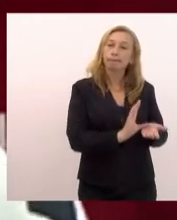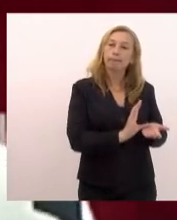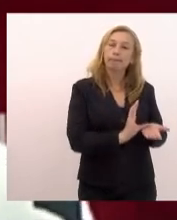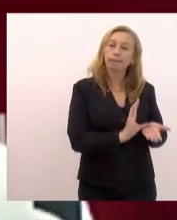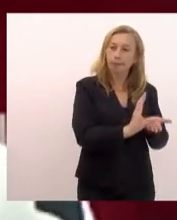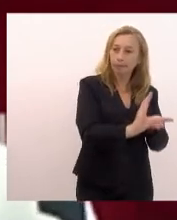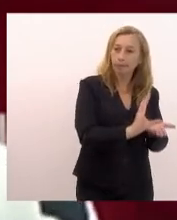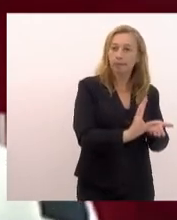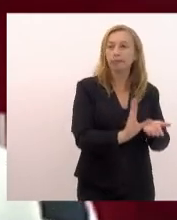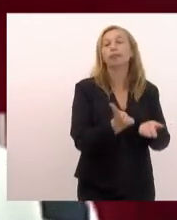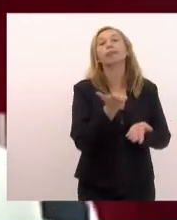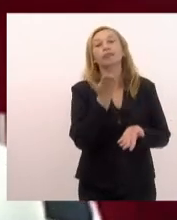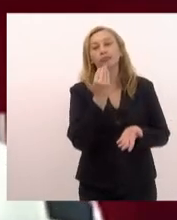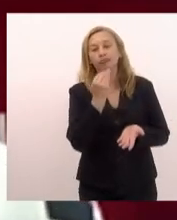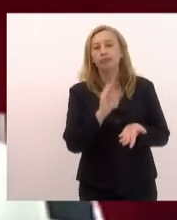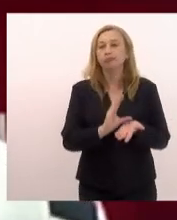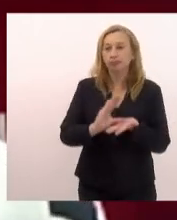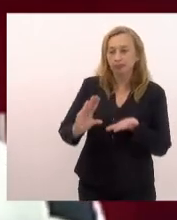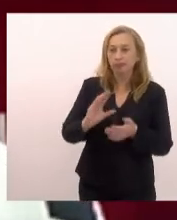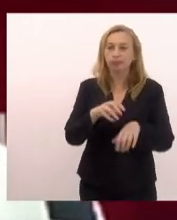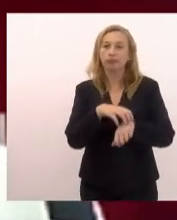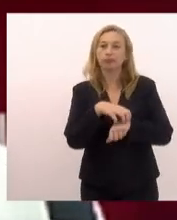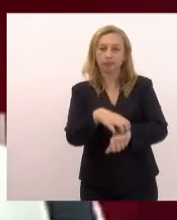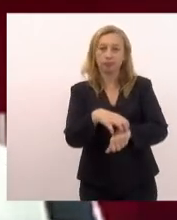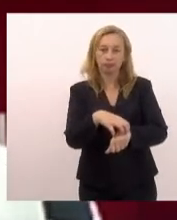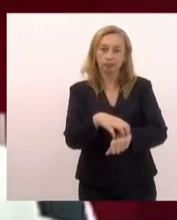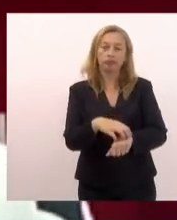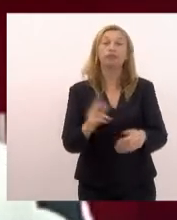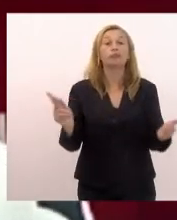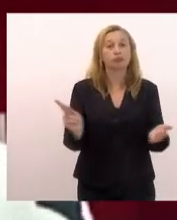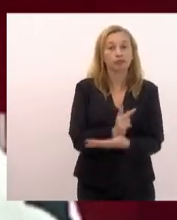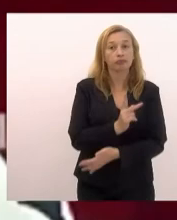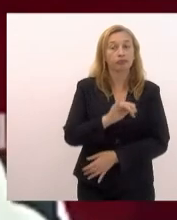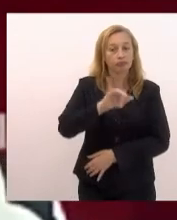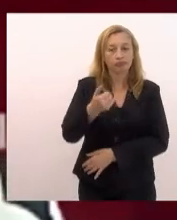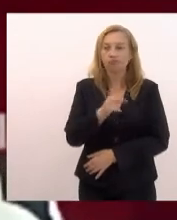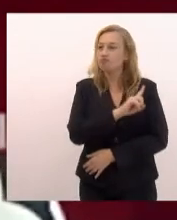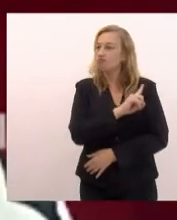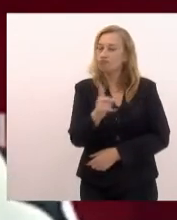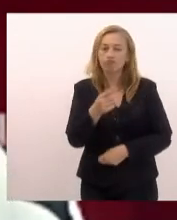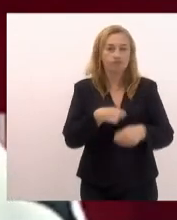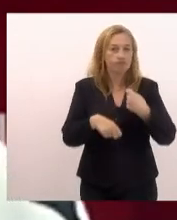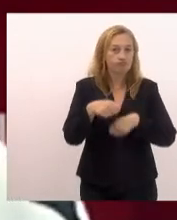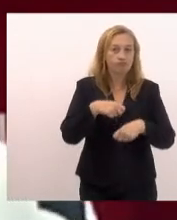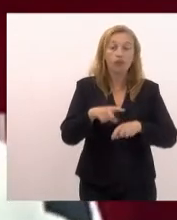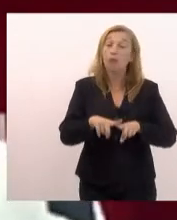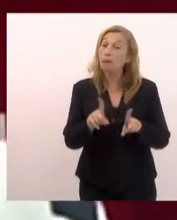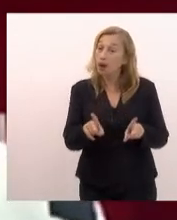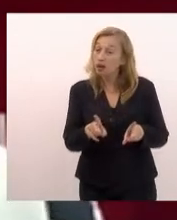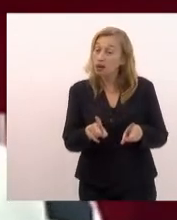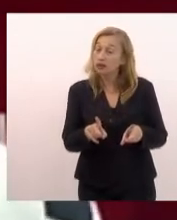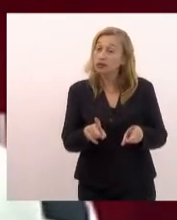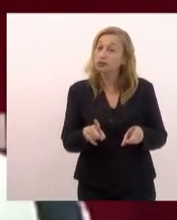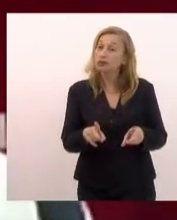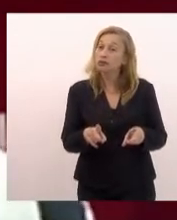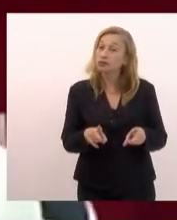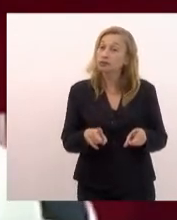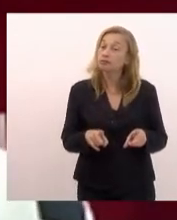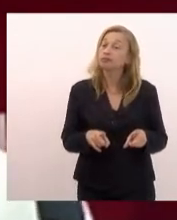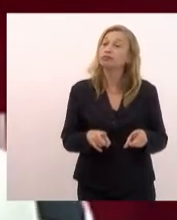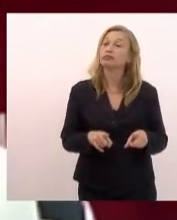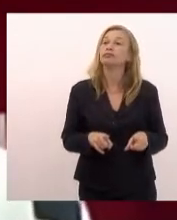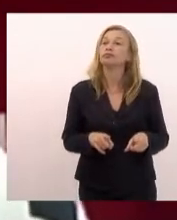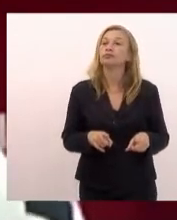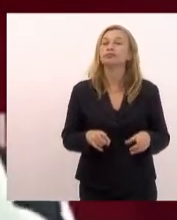transporte. Negociação essa que deveria ter acontecido em janeiro e não aconteceu, mas que durante o debate